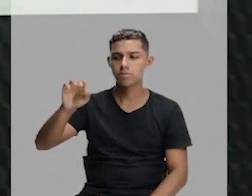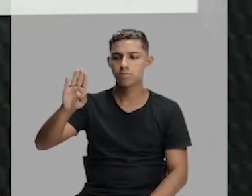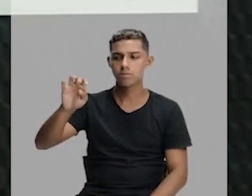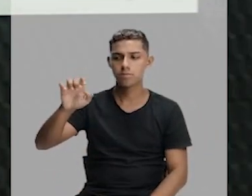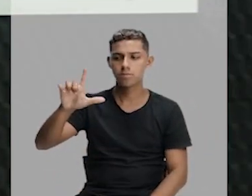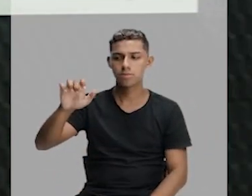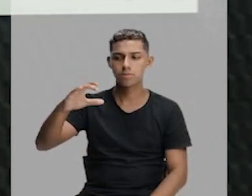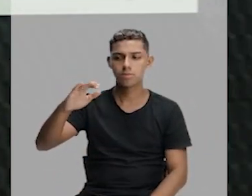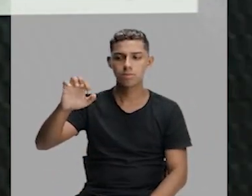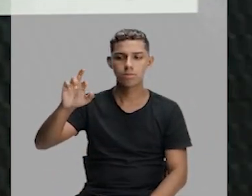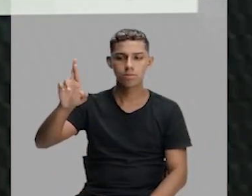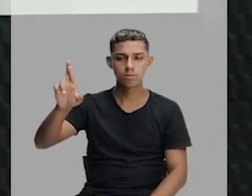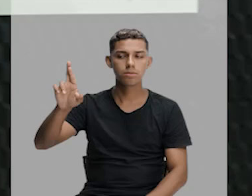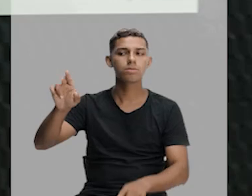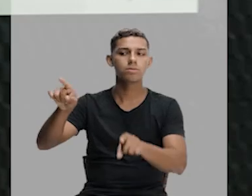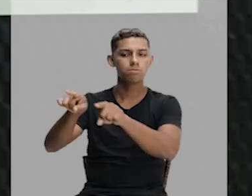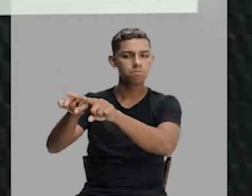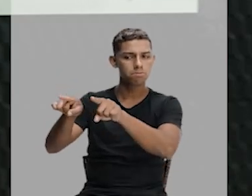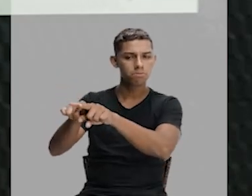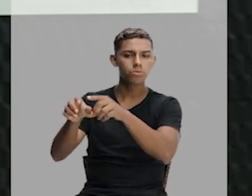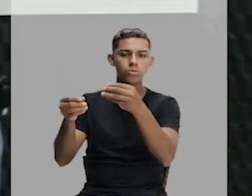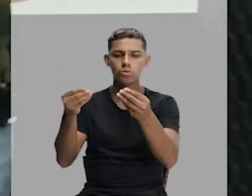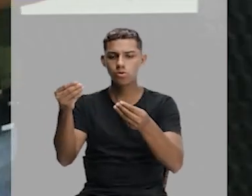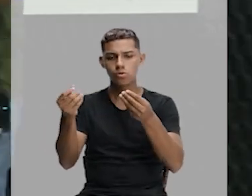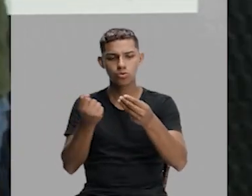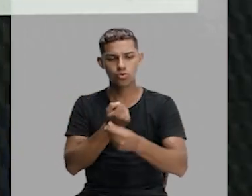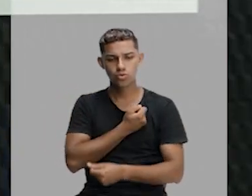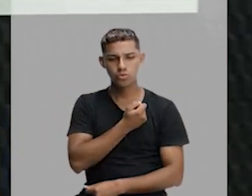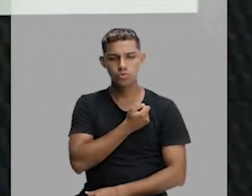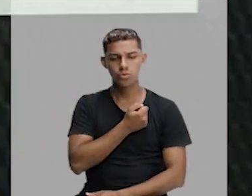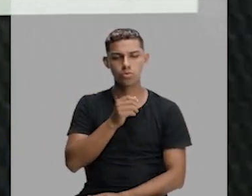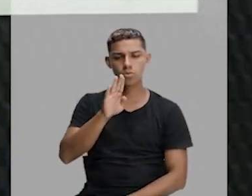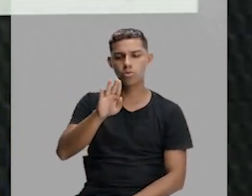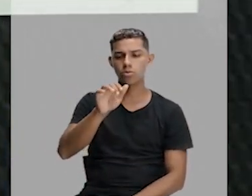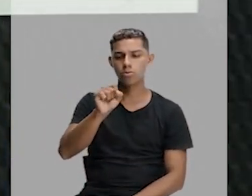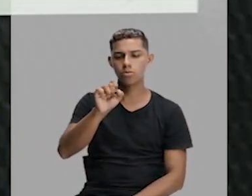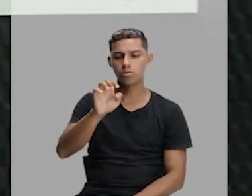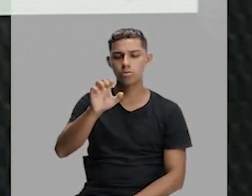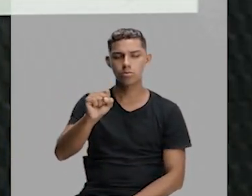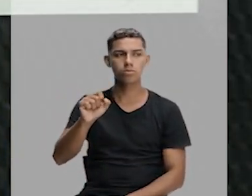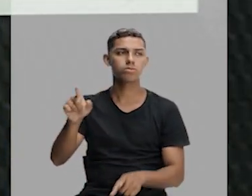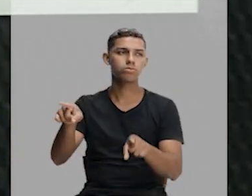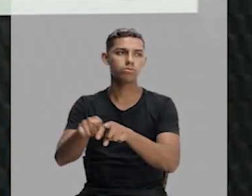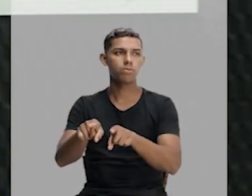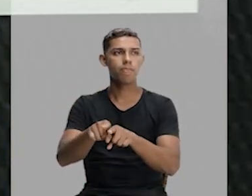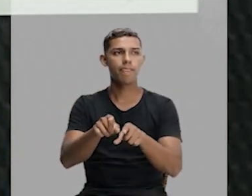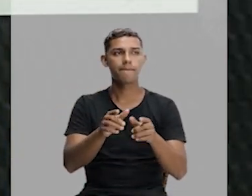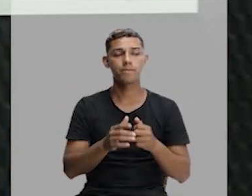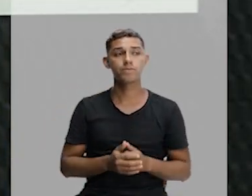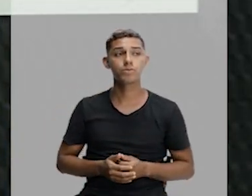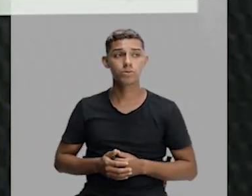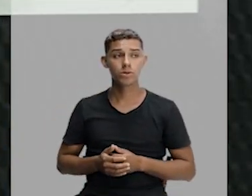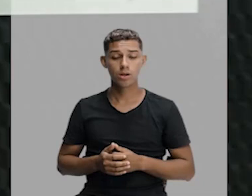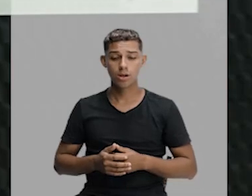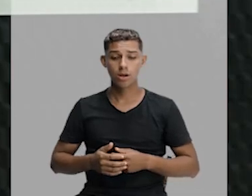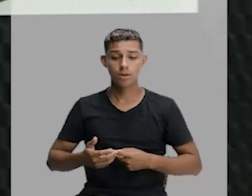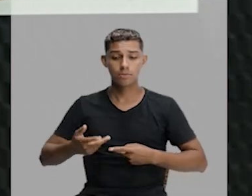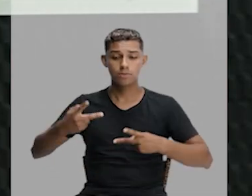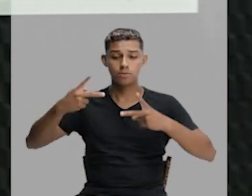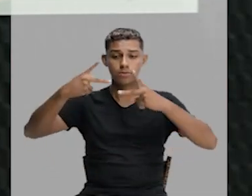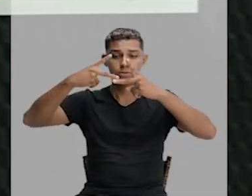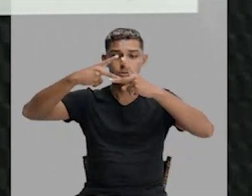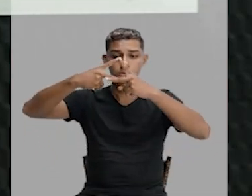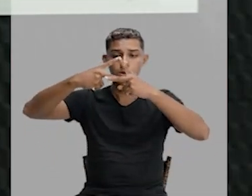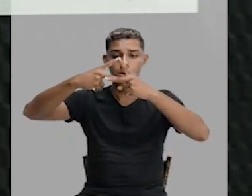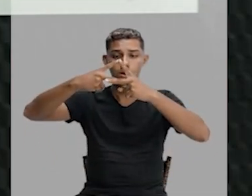de base e a quantidade de faces laterais. Por exemplo, se eu tenho aqui um triângulo, né, que é um polígono